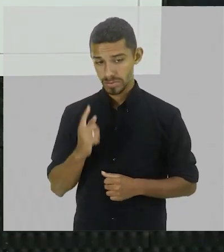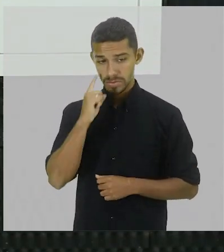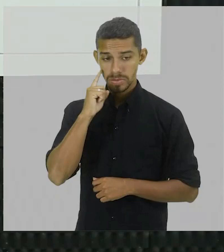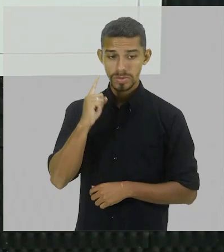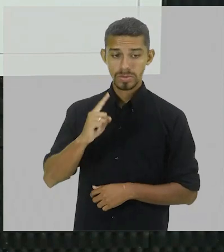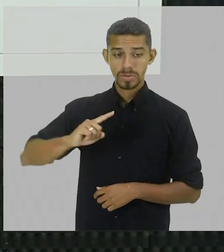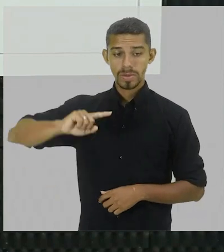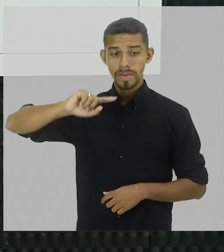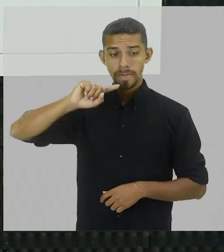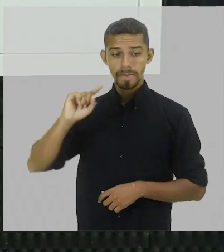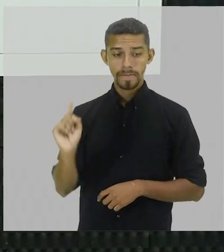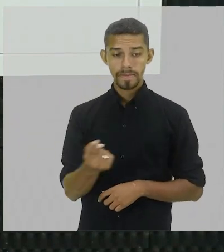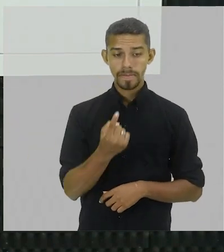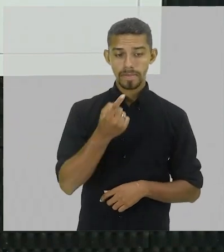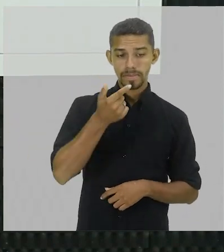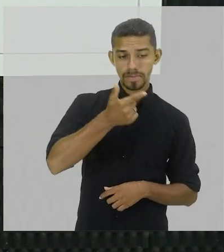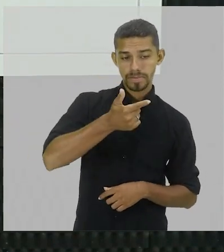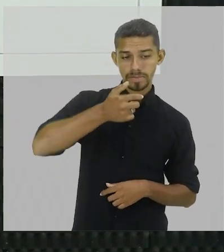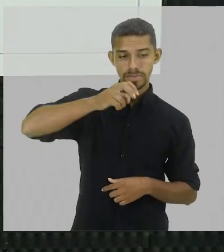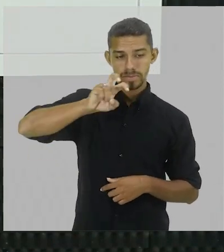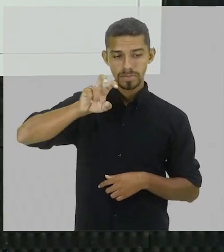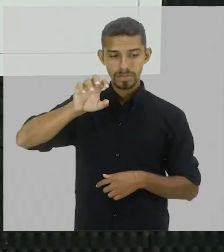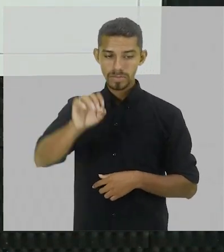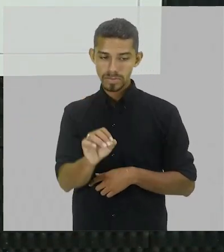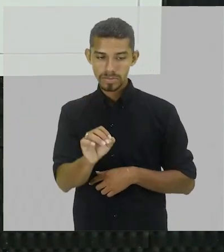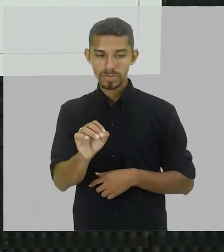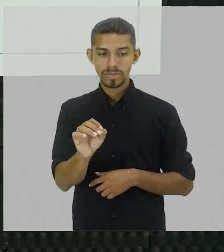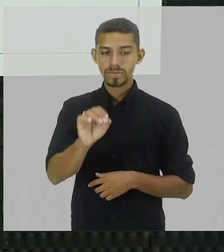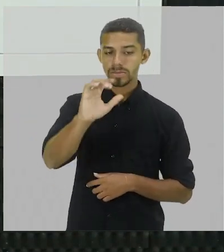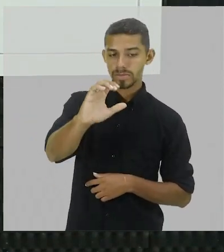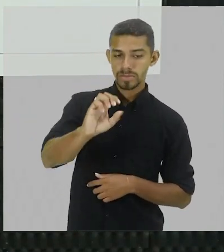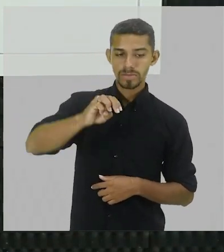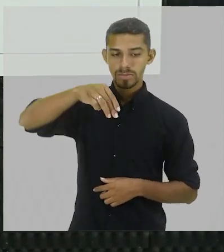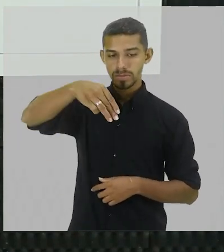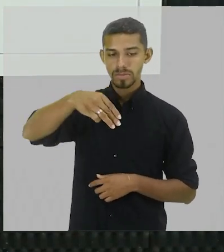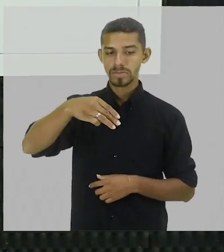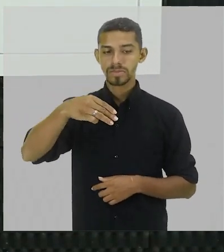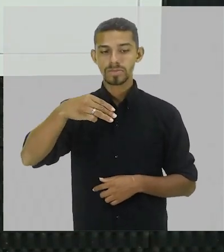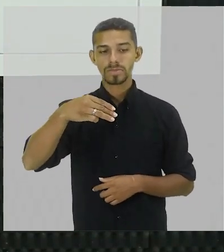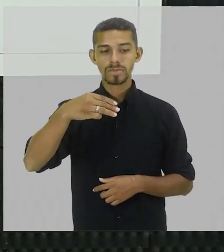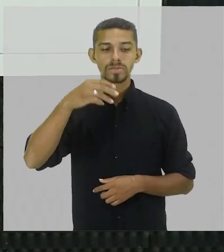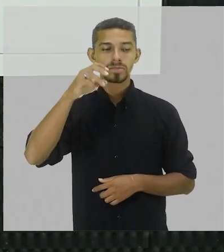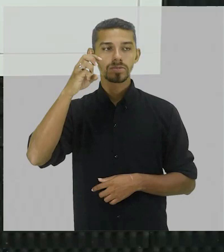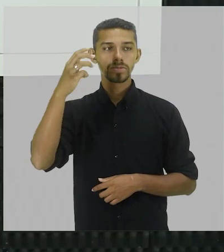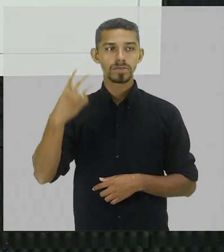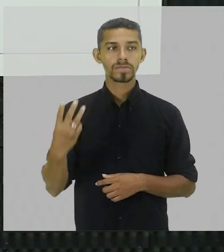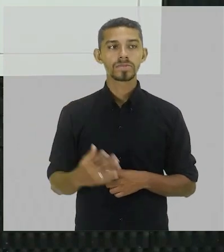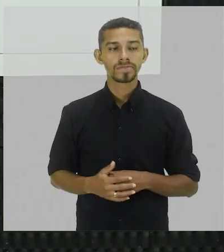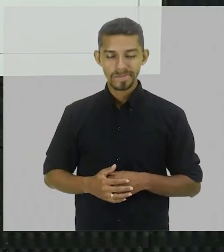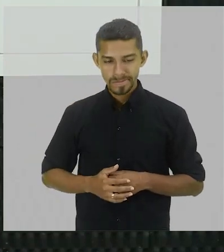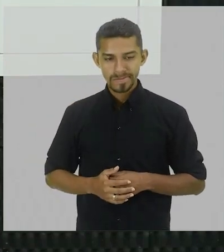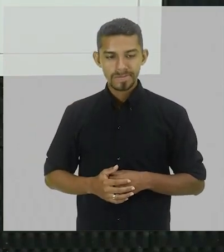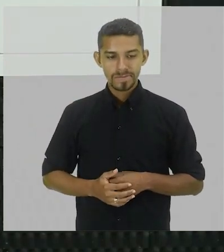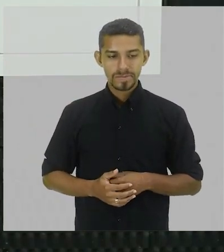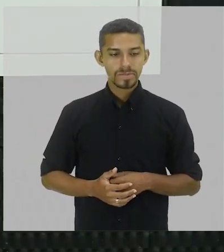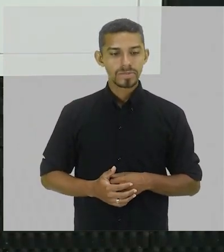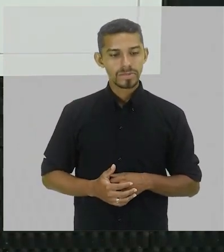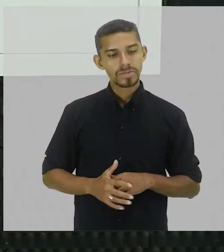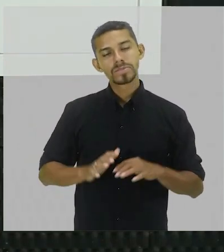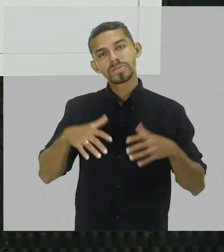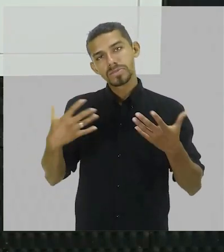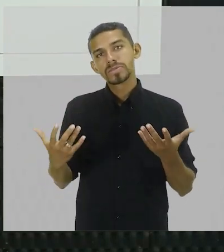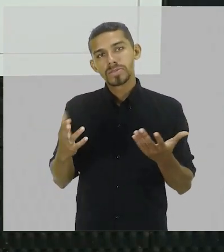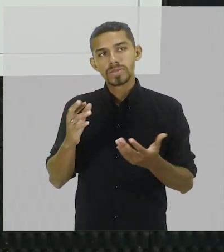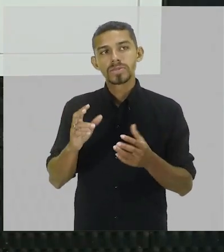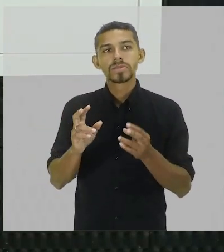encontrar 1.250 centímetros cúbicos. Esse é o volume do líquido deslocado,